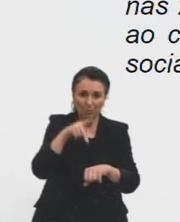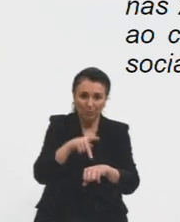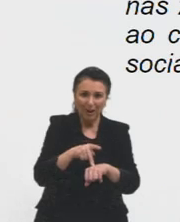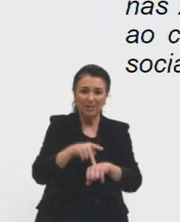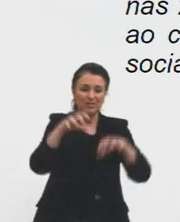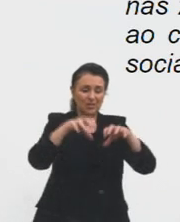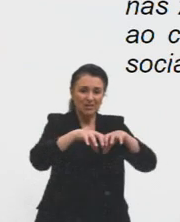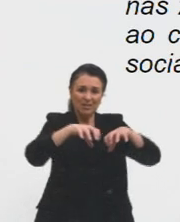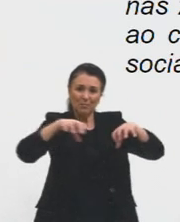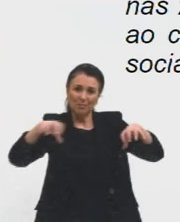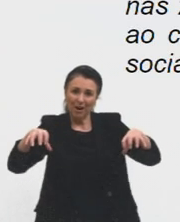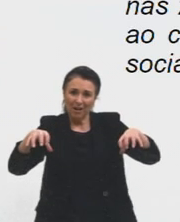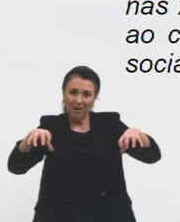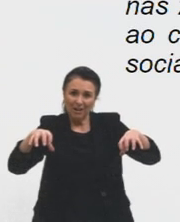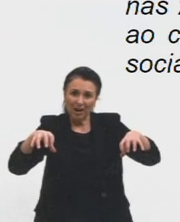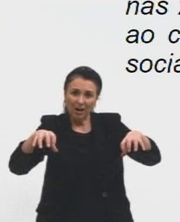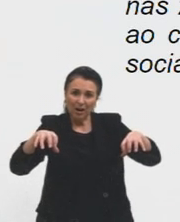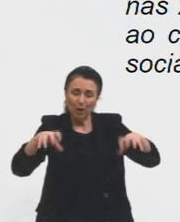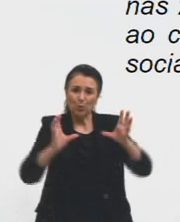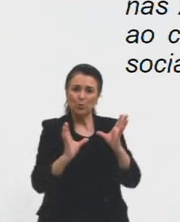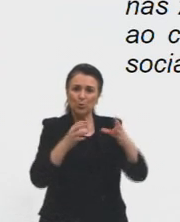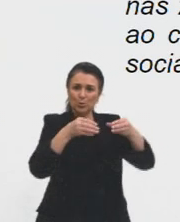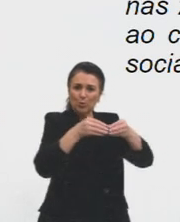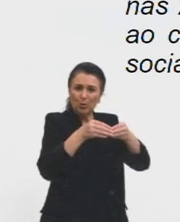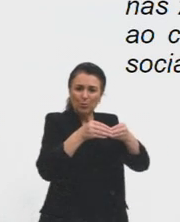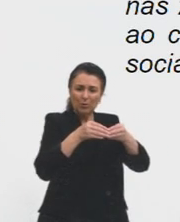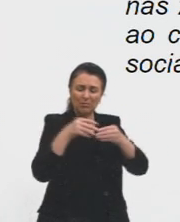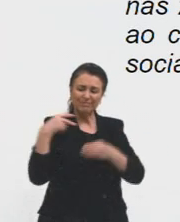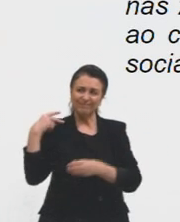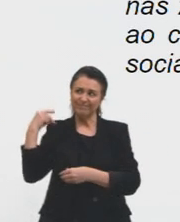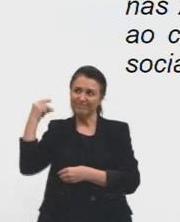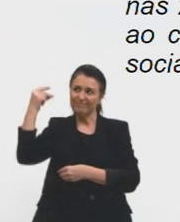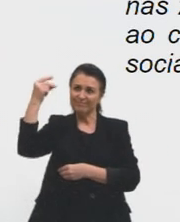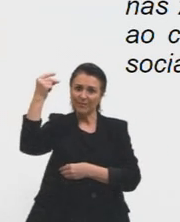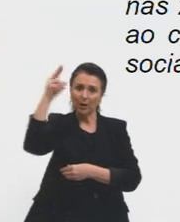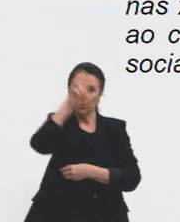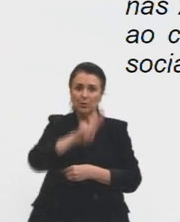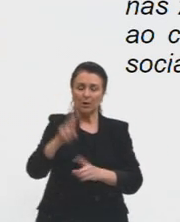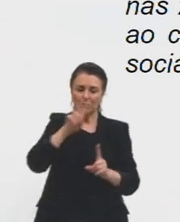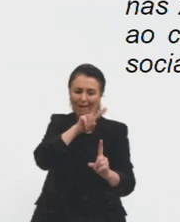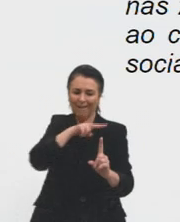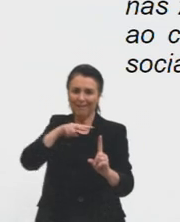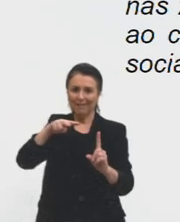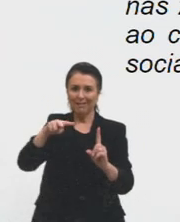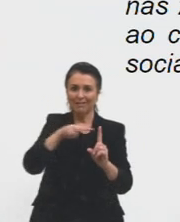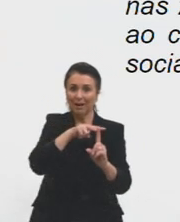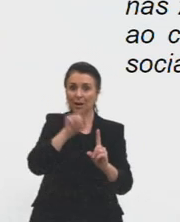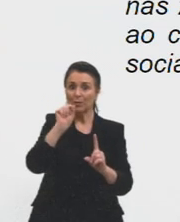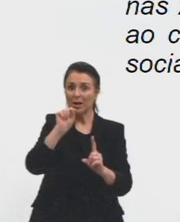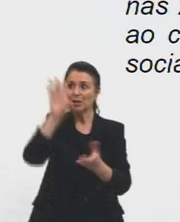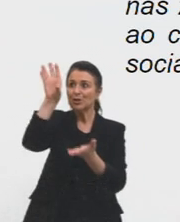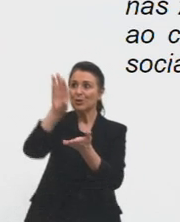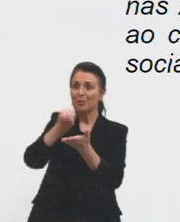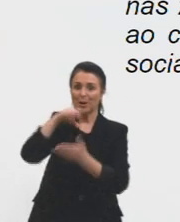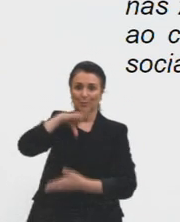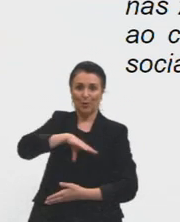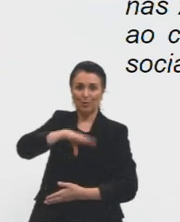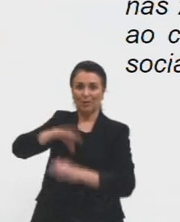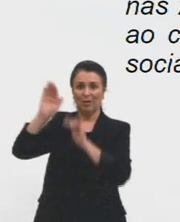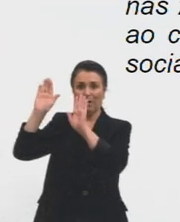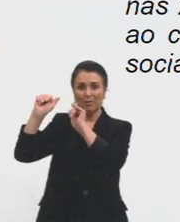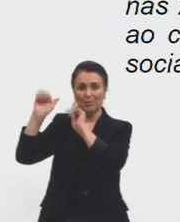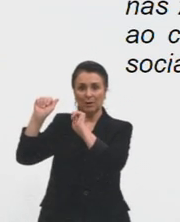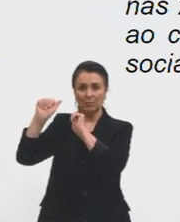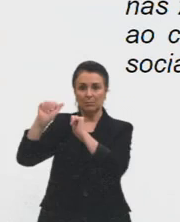estratificado desigual desde a sua génese considerando-se a perspectiva ibérica América foi